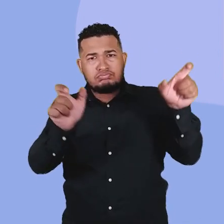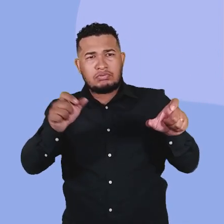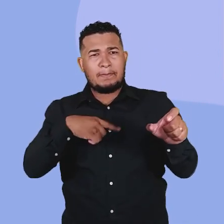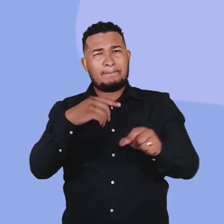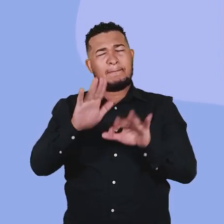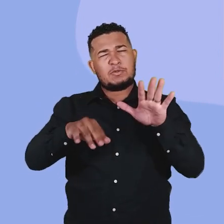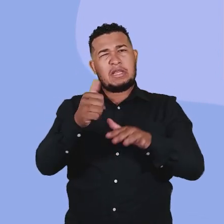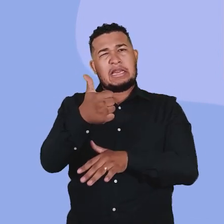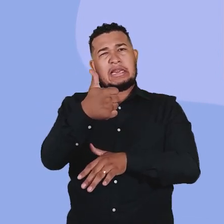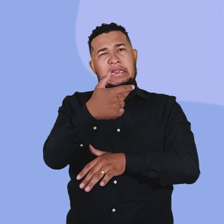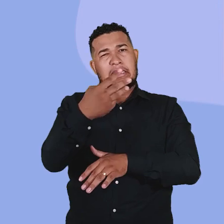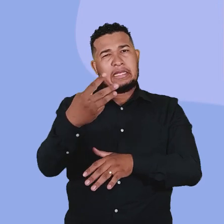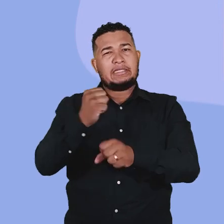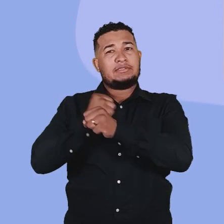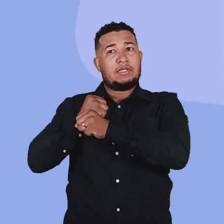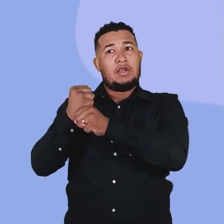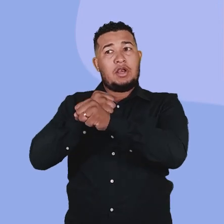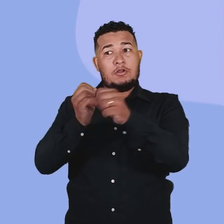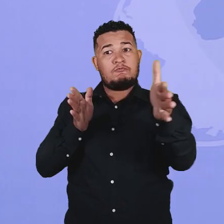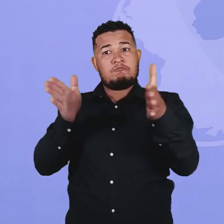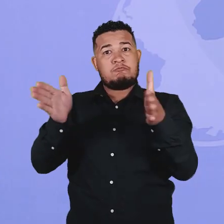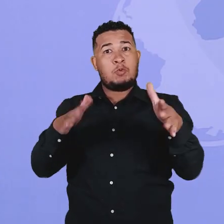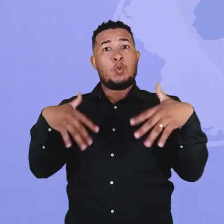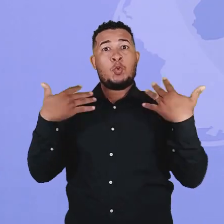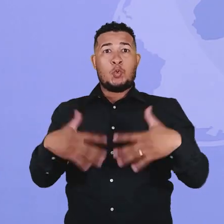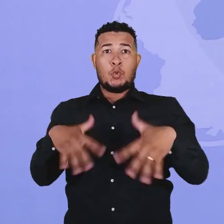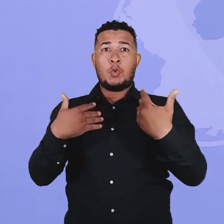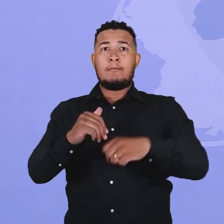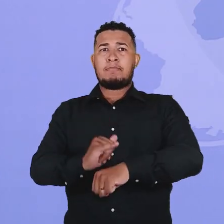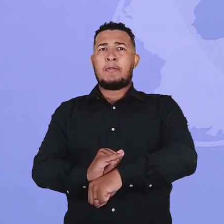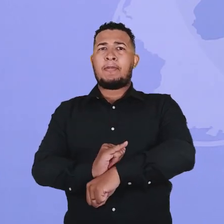nos últimos 13 anos. Presta atenção nisso.